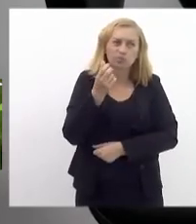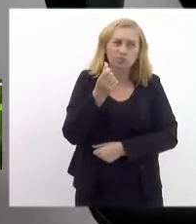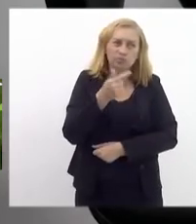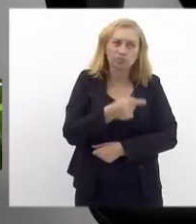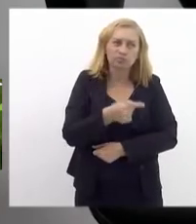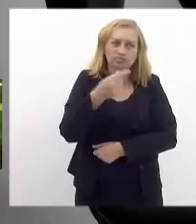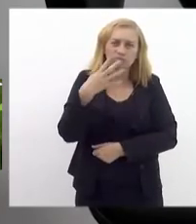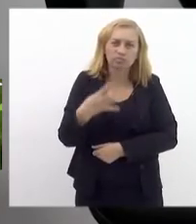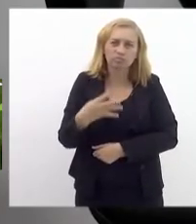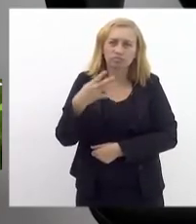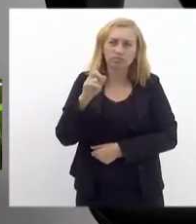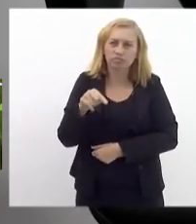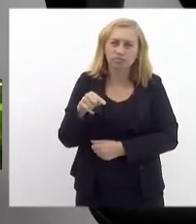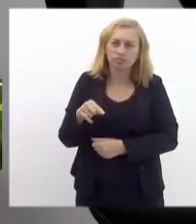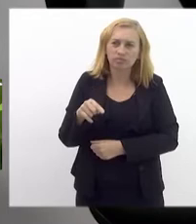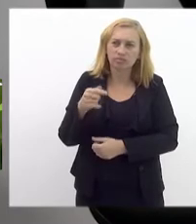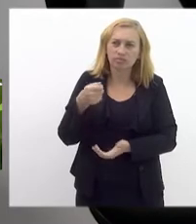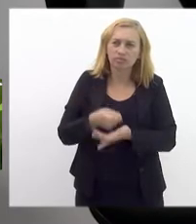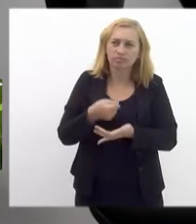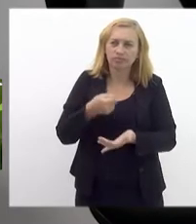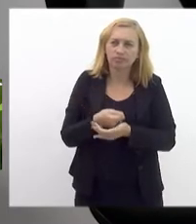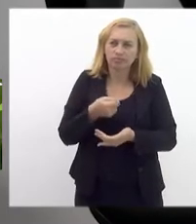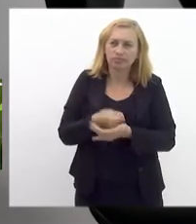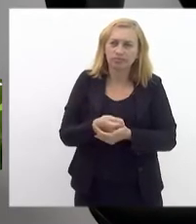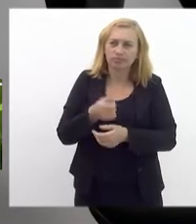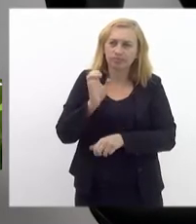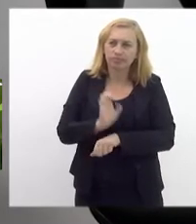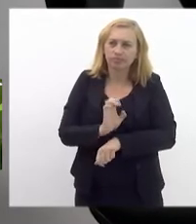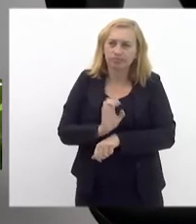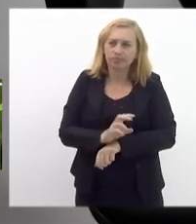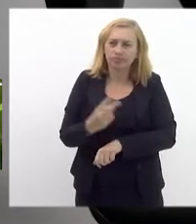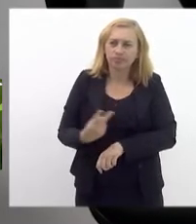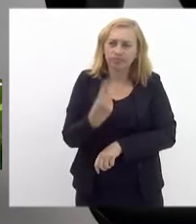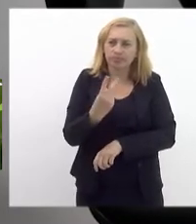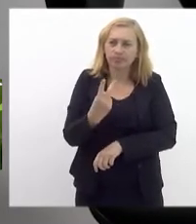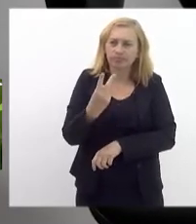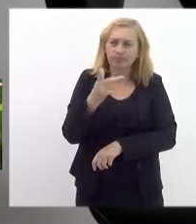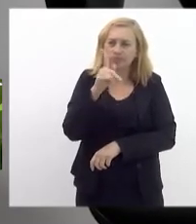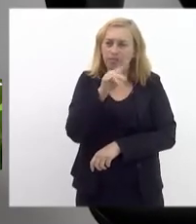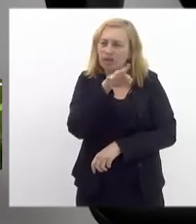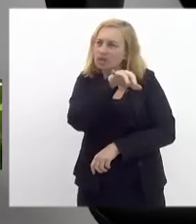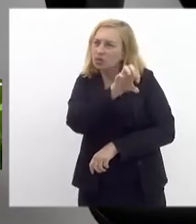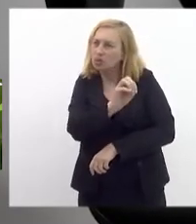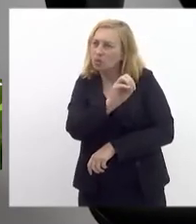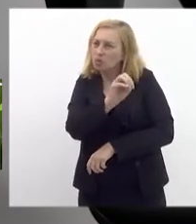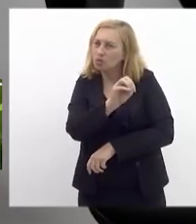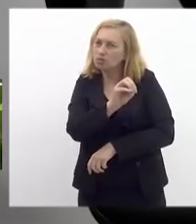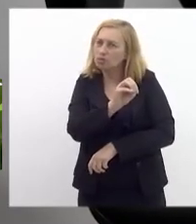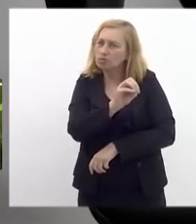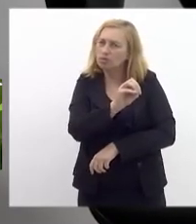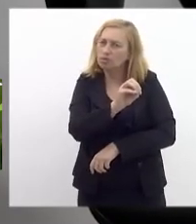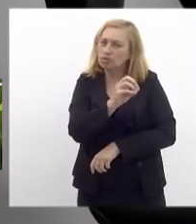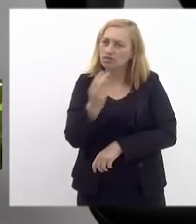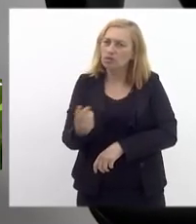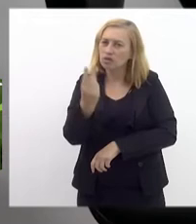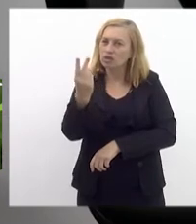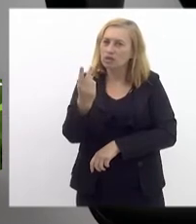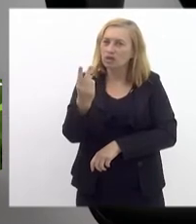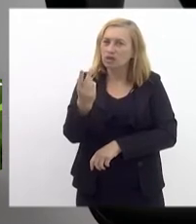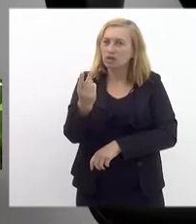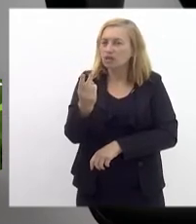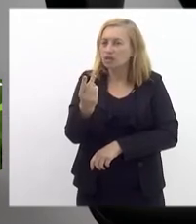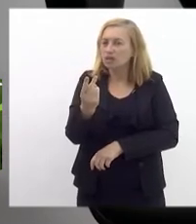diz lá que é função do Estado preservar esse patrimônio. E esse patrimônio científico cultural do Rio de Janeiro é obrigação do Estado preservá-lo. E ele está